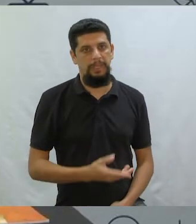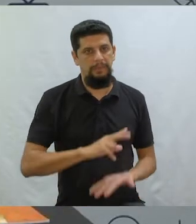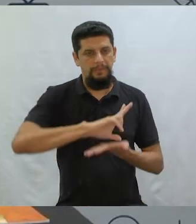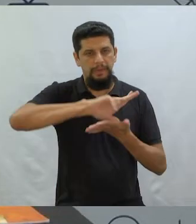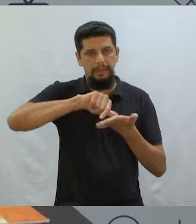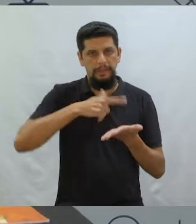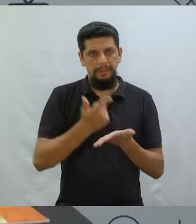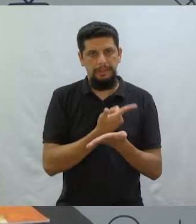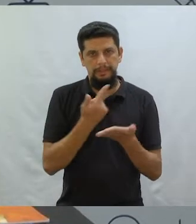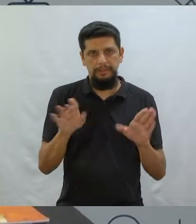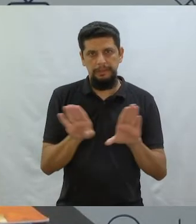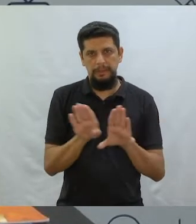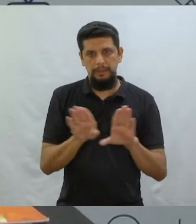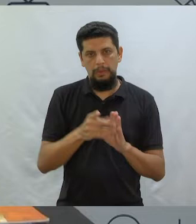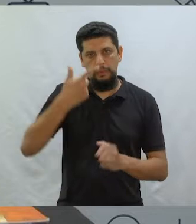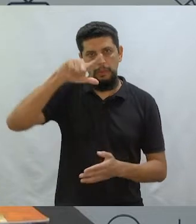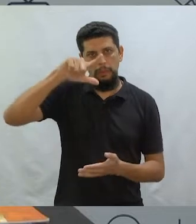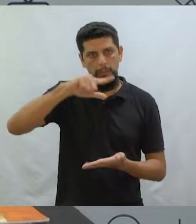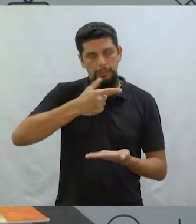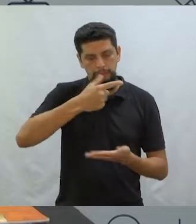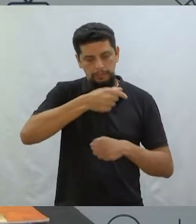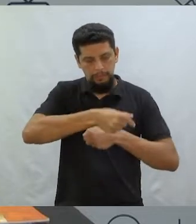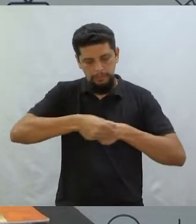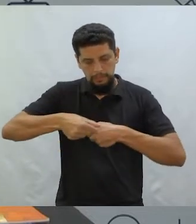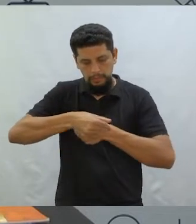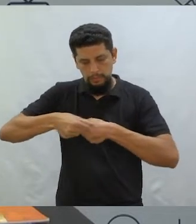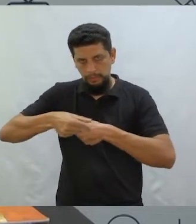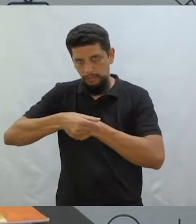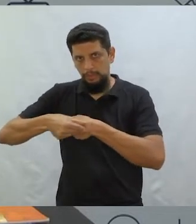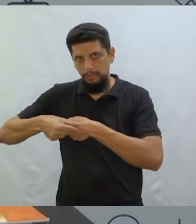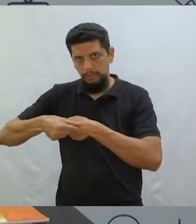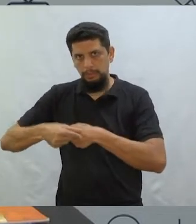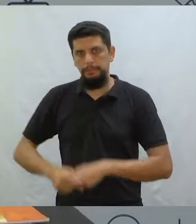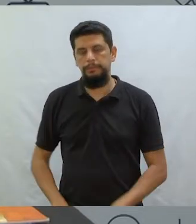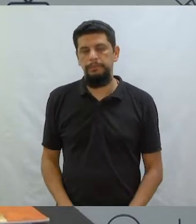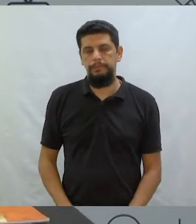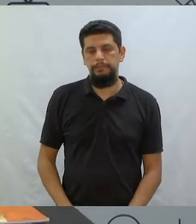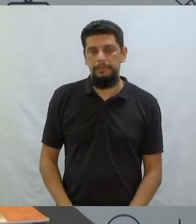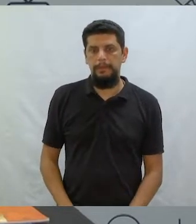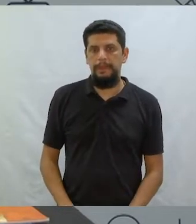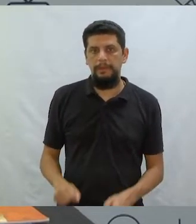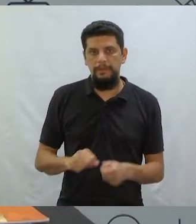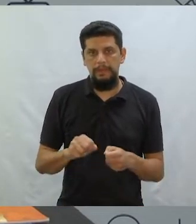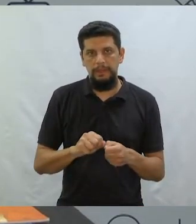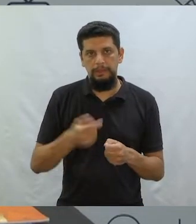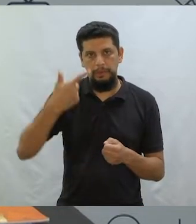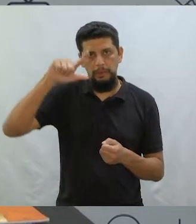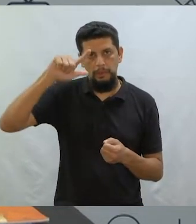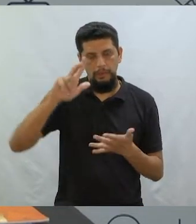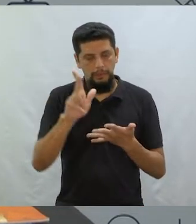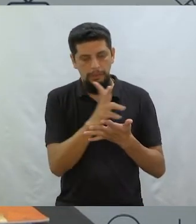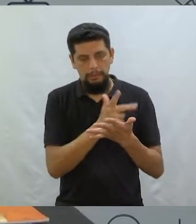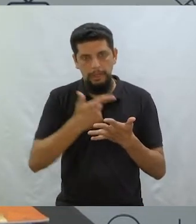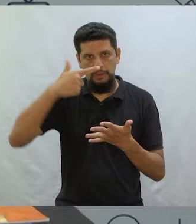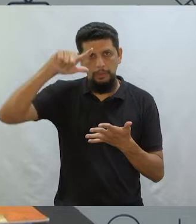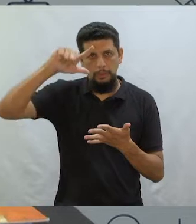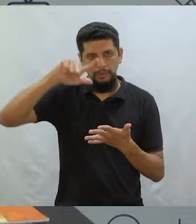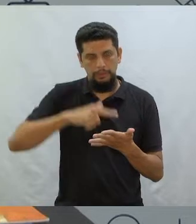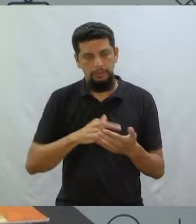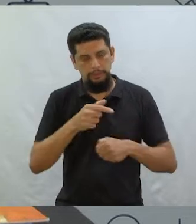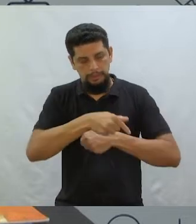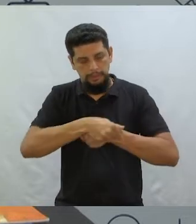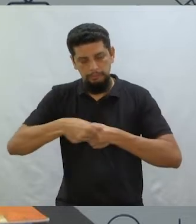muitos livros e também de outros autores ele não fez ilustração somente para rut Rocha ele fez também ilustração